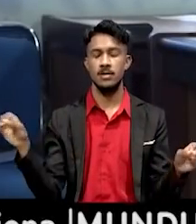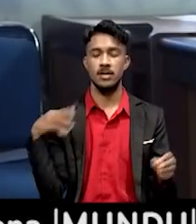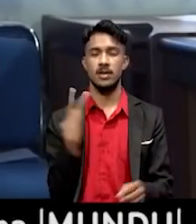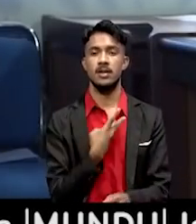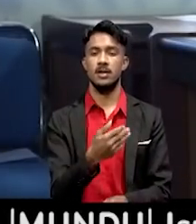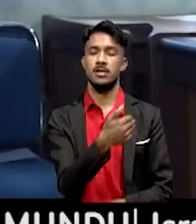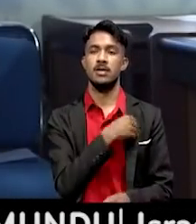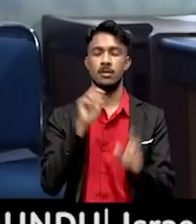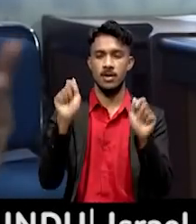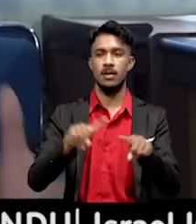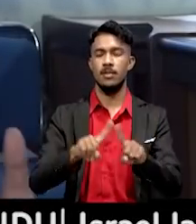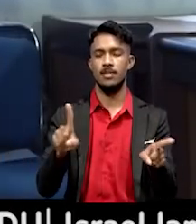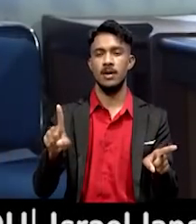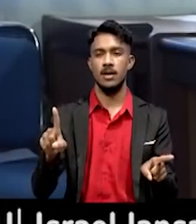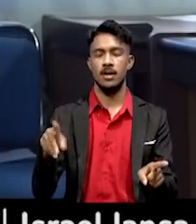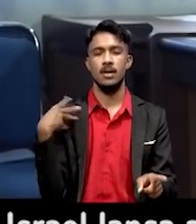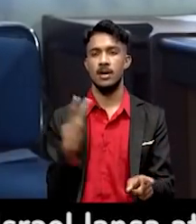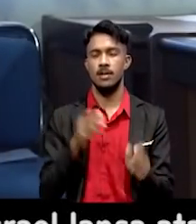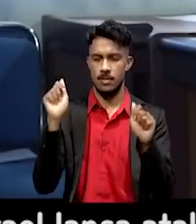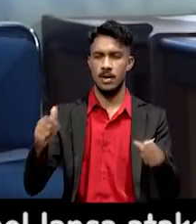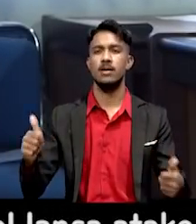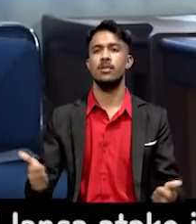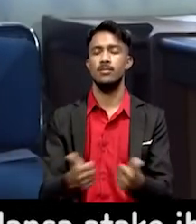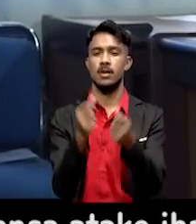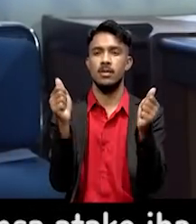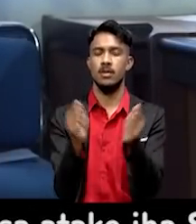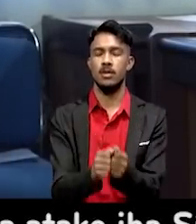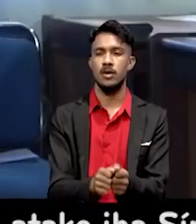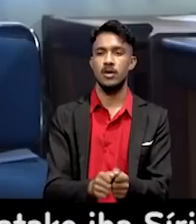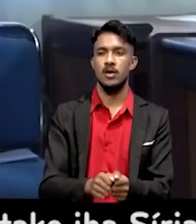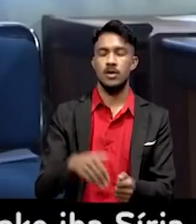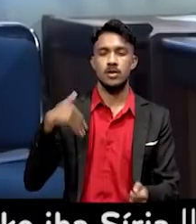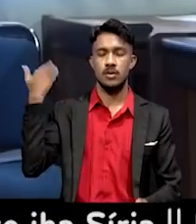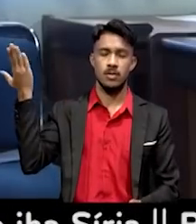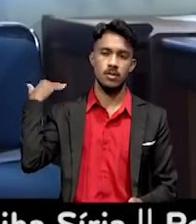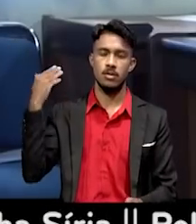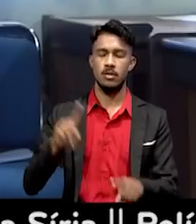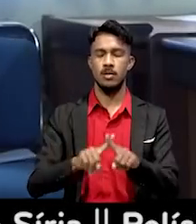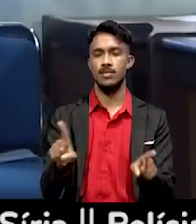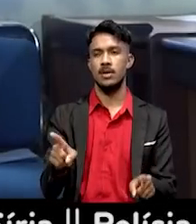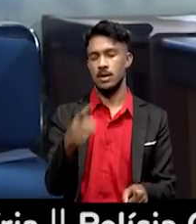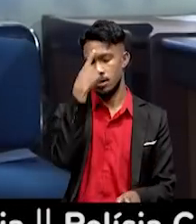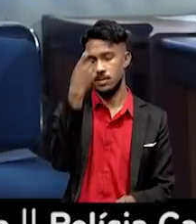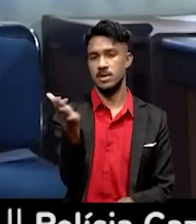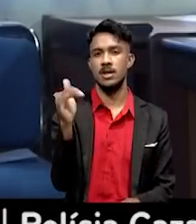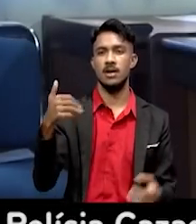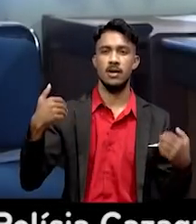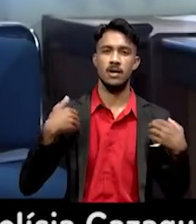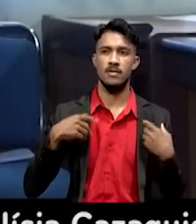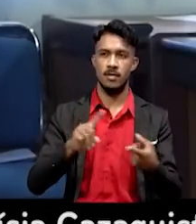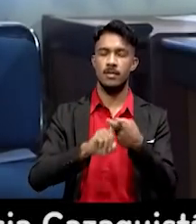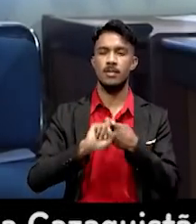mai be sidau bele compete ho zera sang tuan sira tamba sira iha elementos tolu nebe me importante